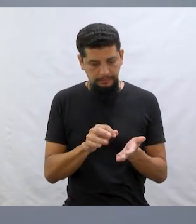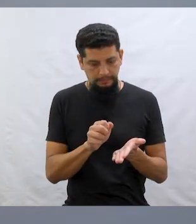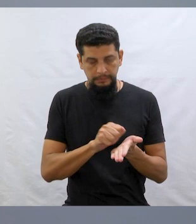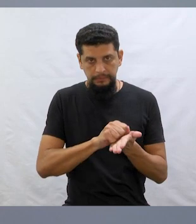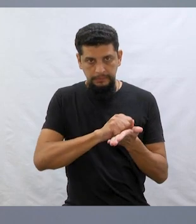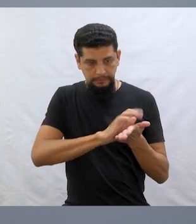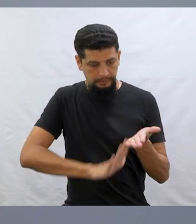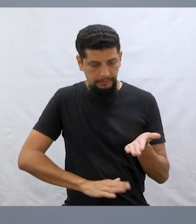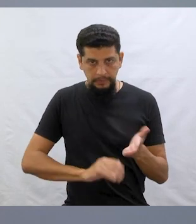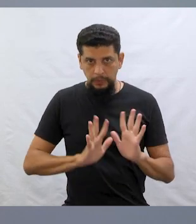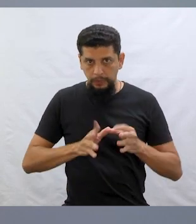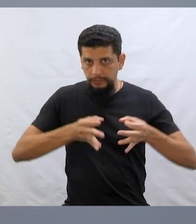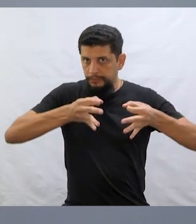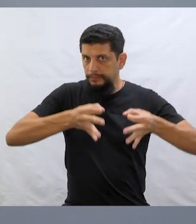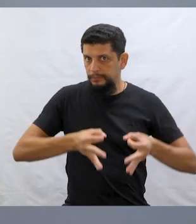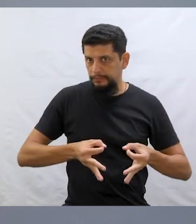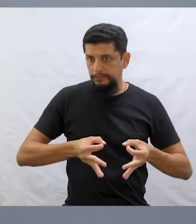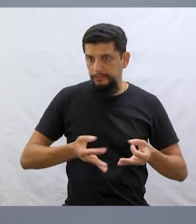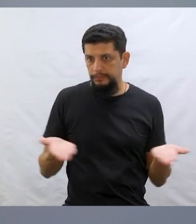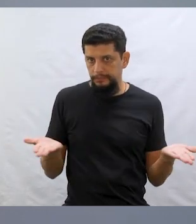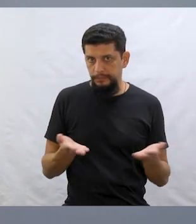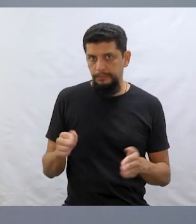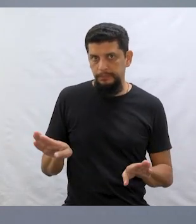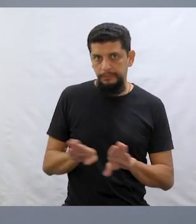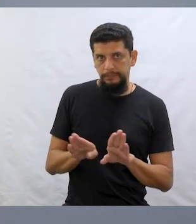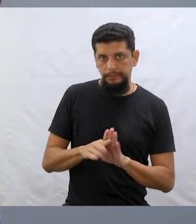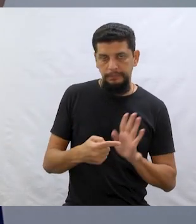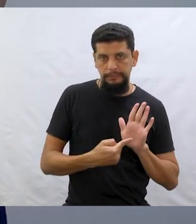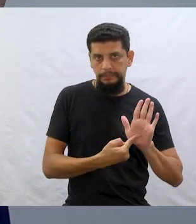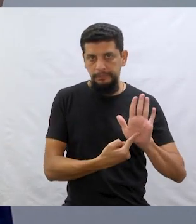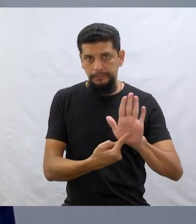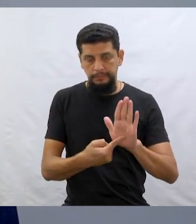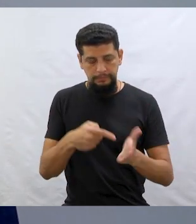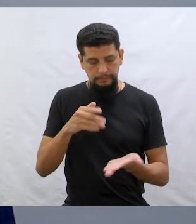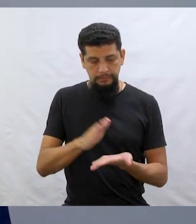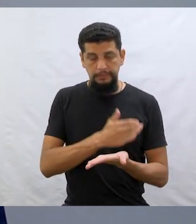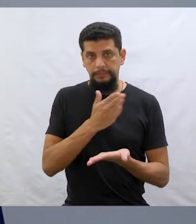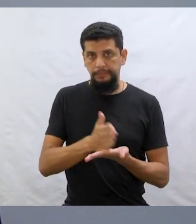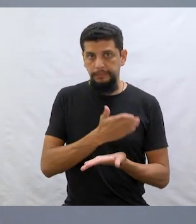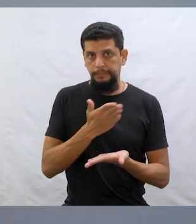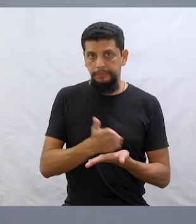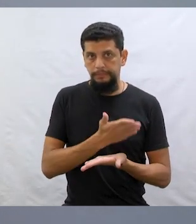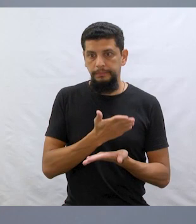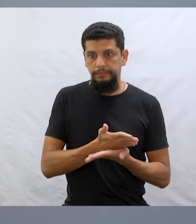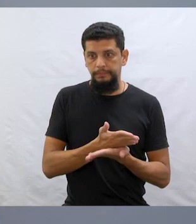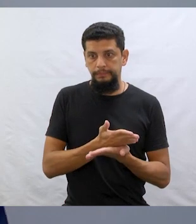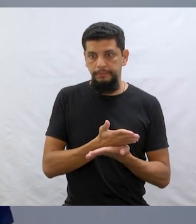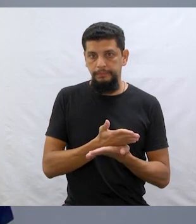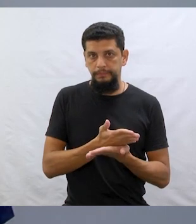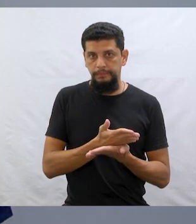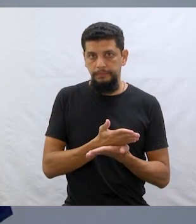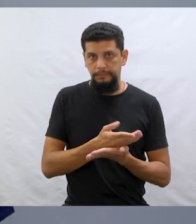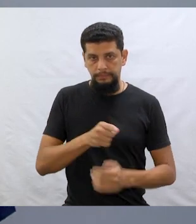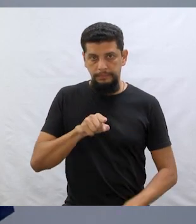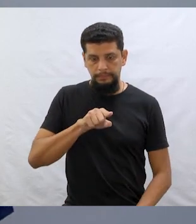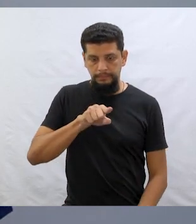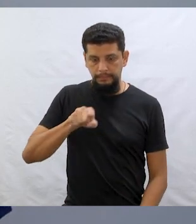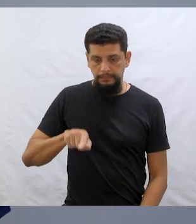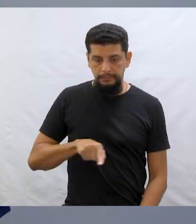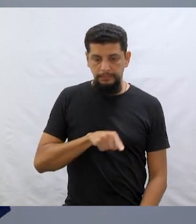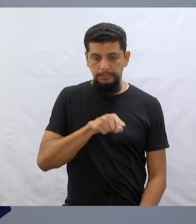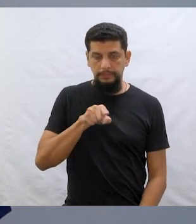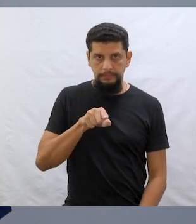fizeram a atividade aí, tudo certinho. Aqui também nós trouxemos o nosso caderno com o nosso